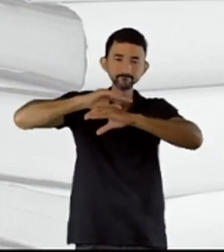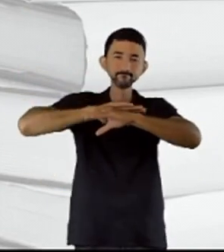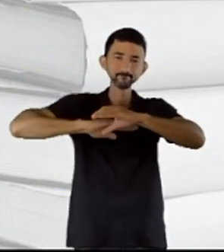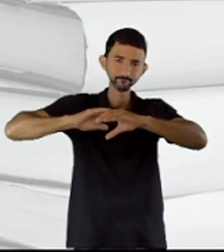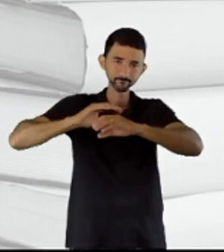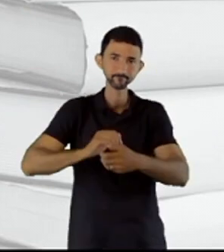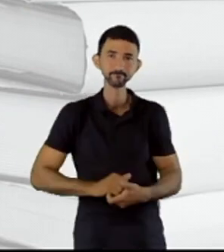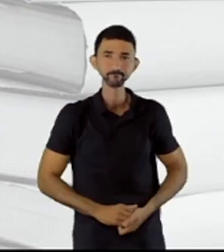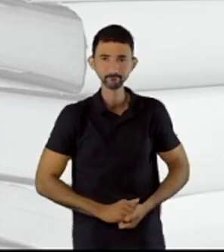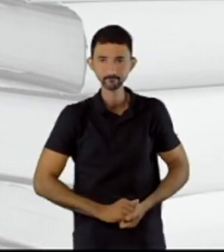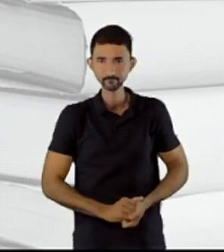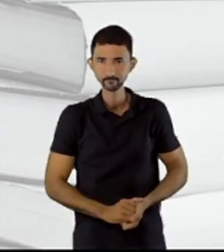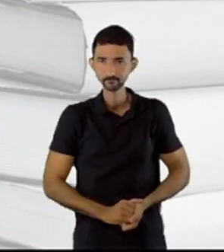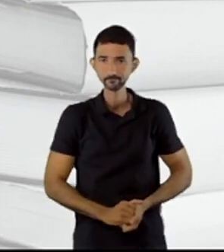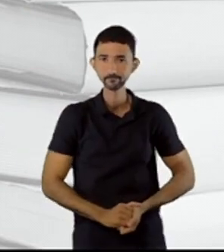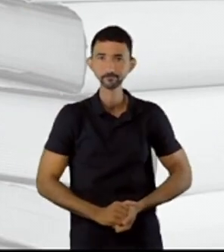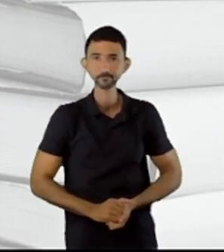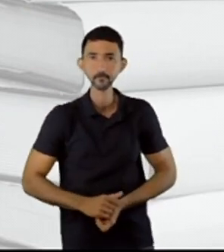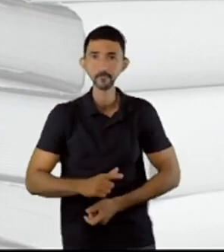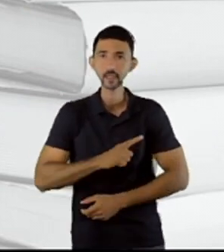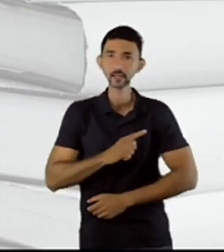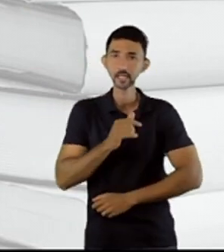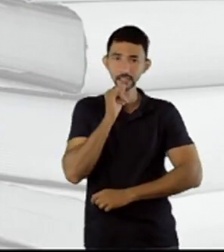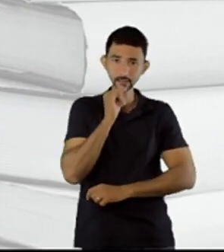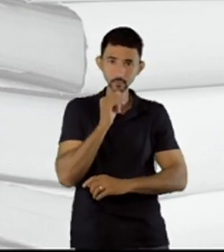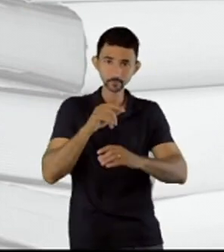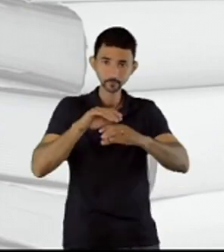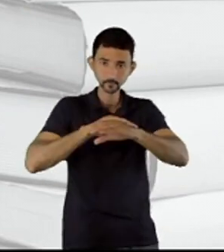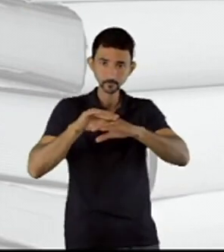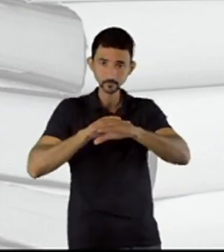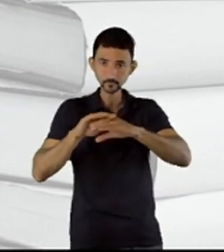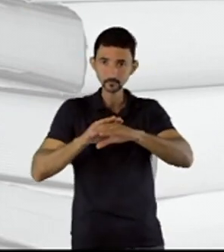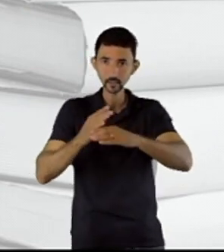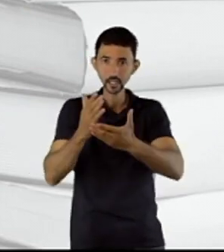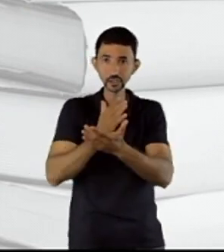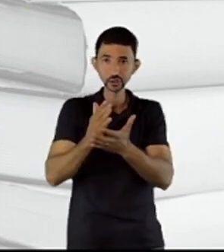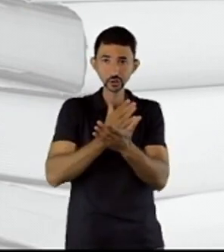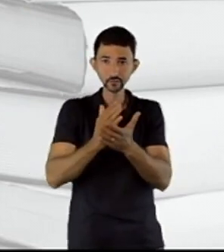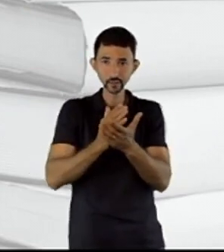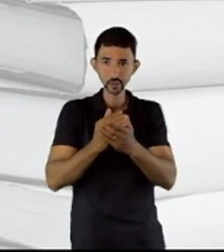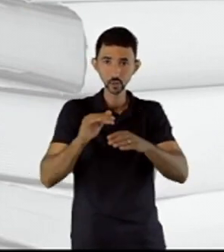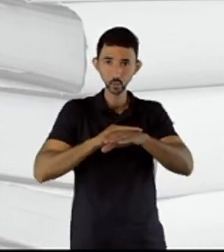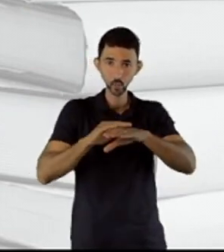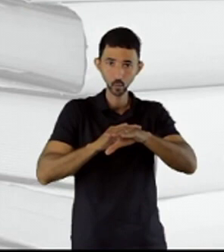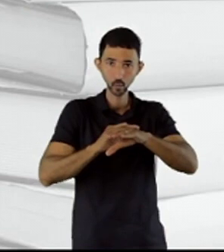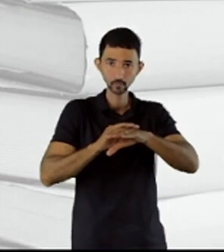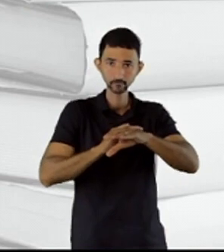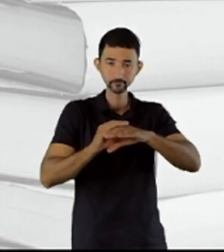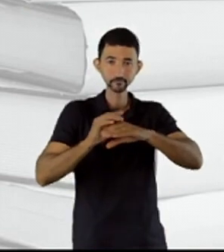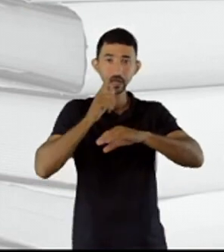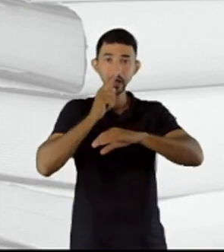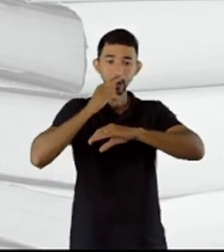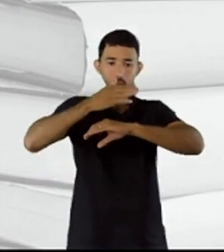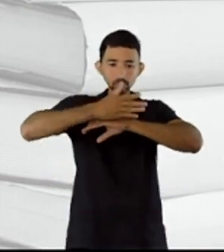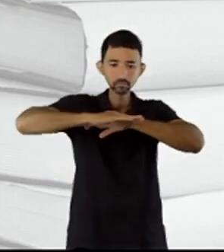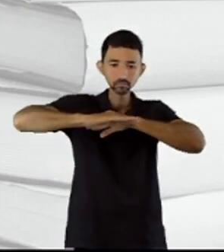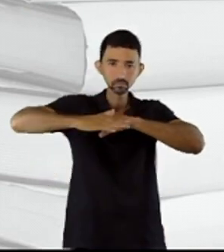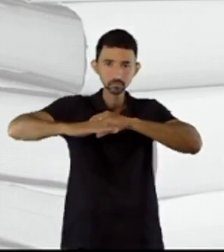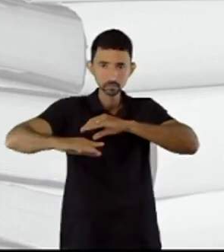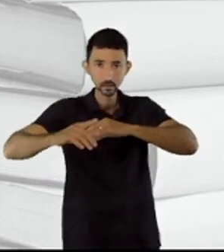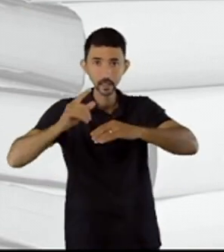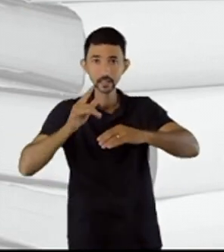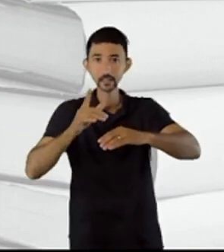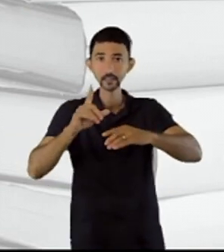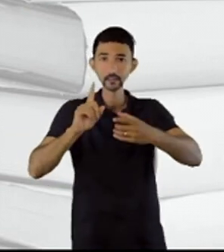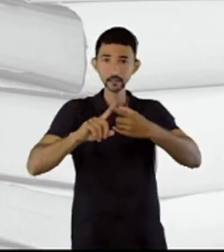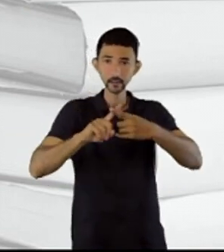planeta, né? Você tem aí a crosta terrestre dividida em crosta oceânica e crosta